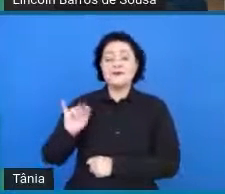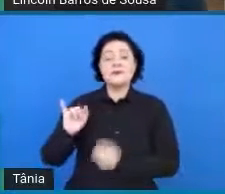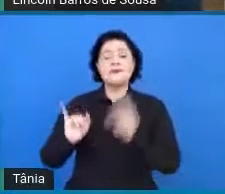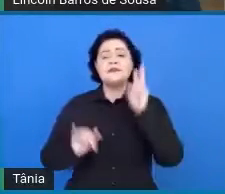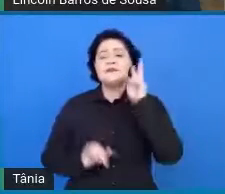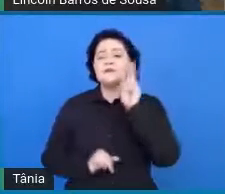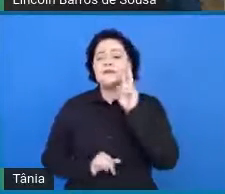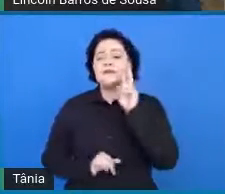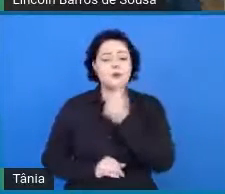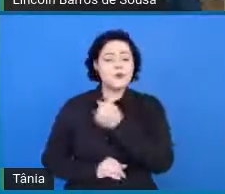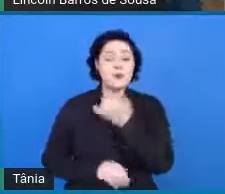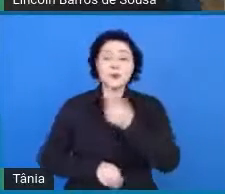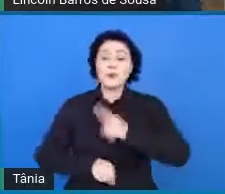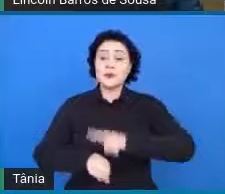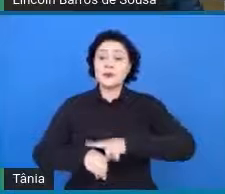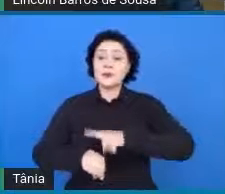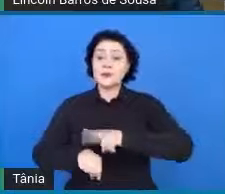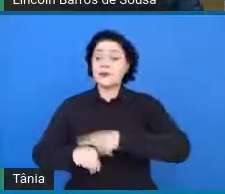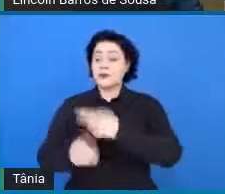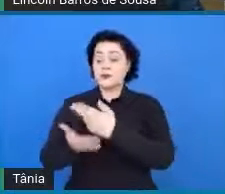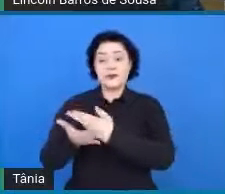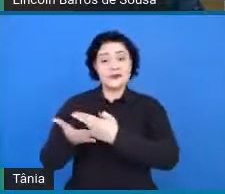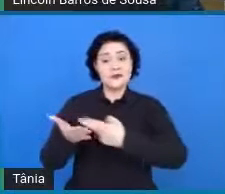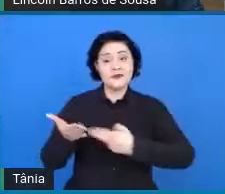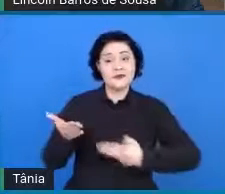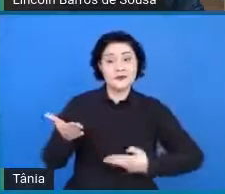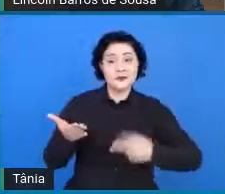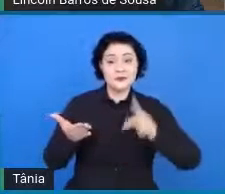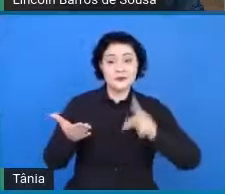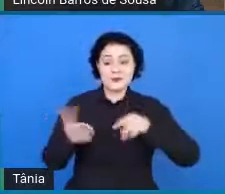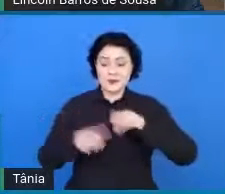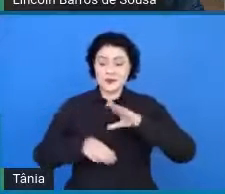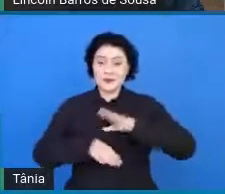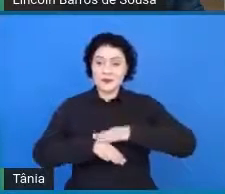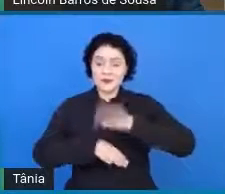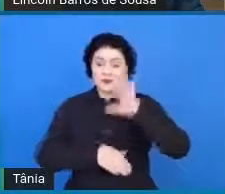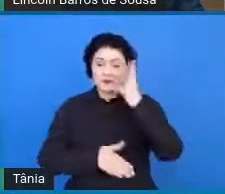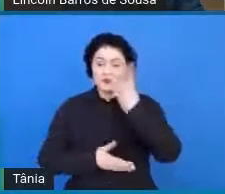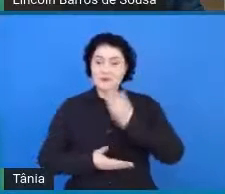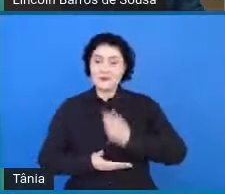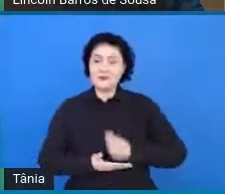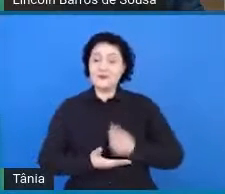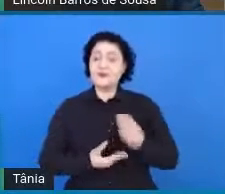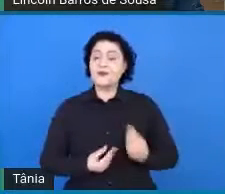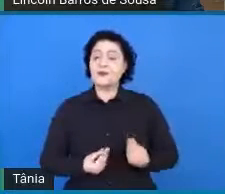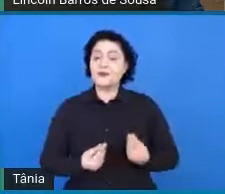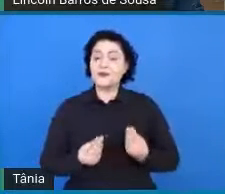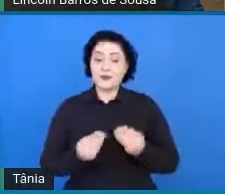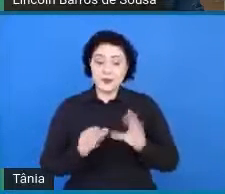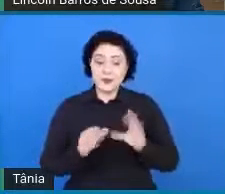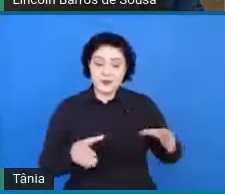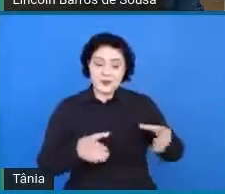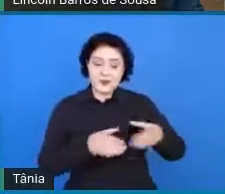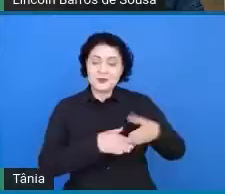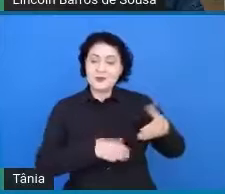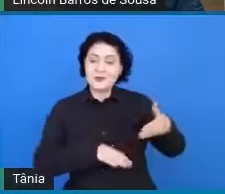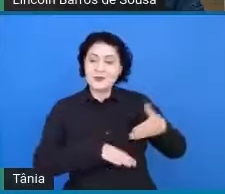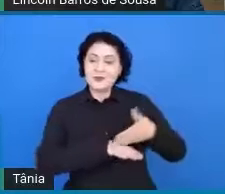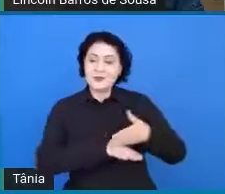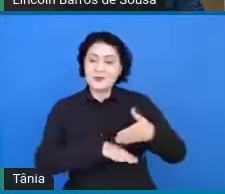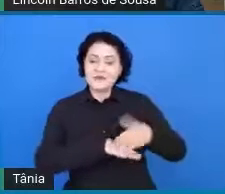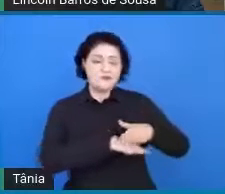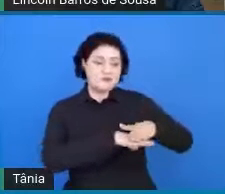lembra quanto tempo é redator do Momento Espírita como ele entrou para essa equipe se foi